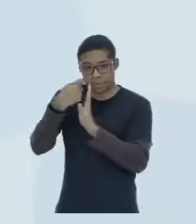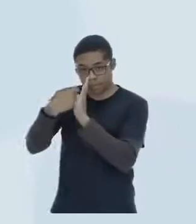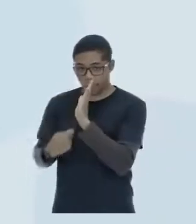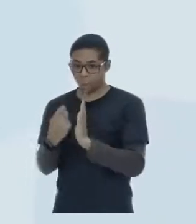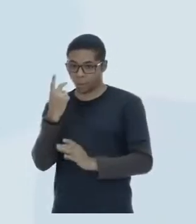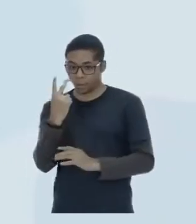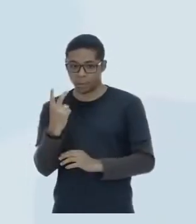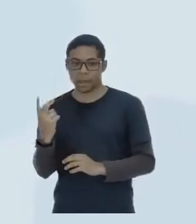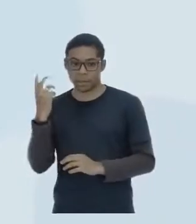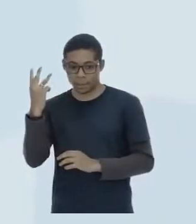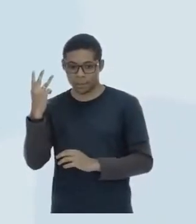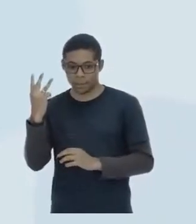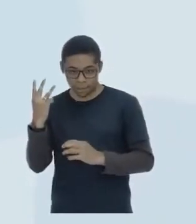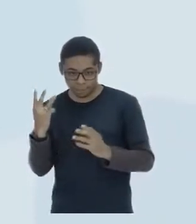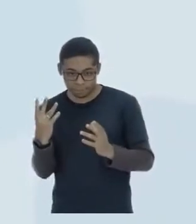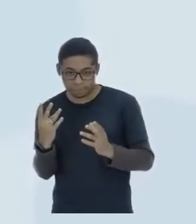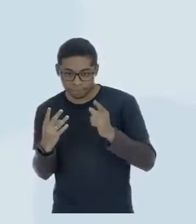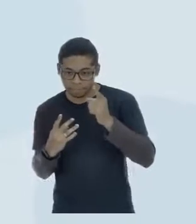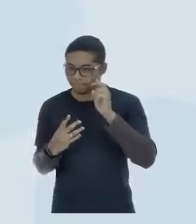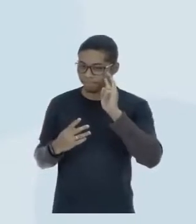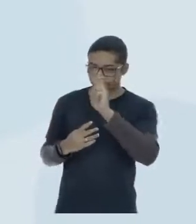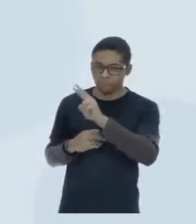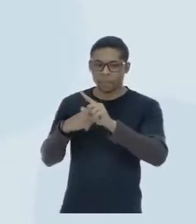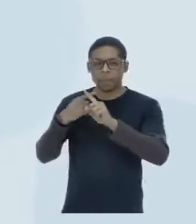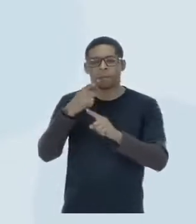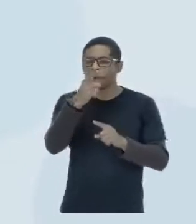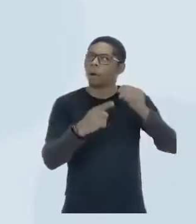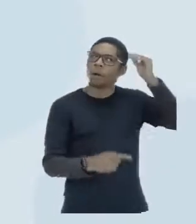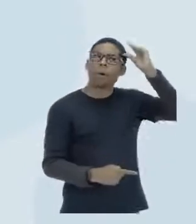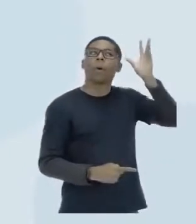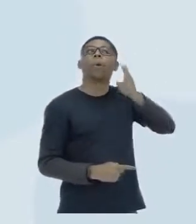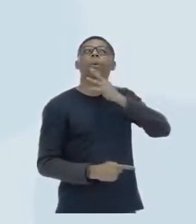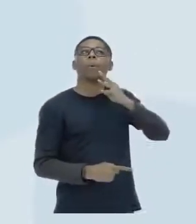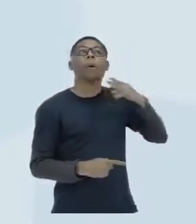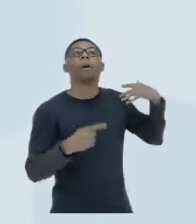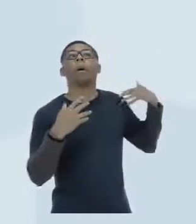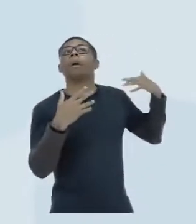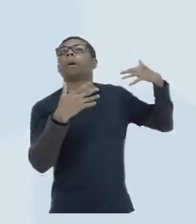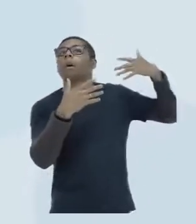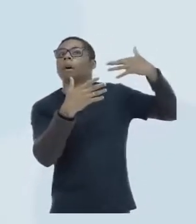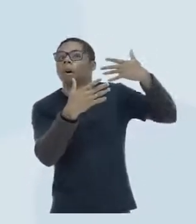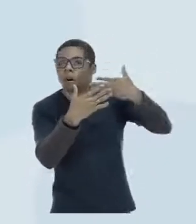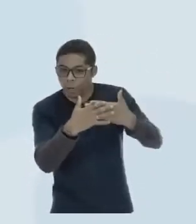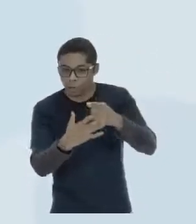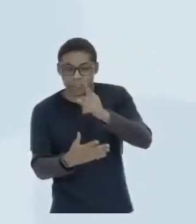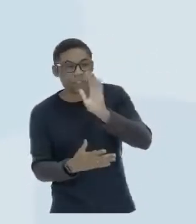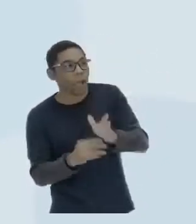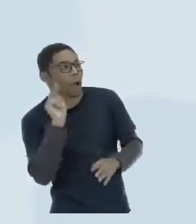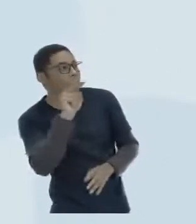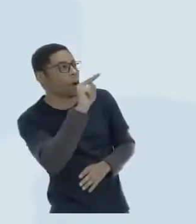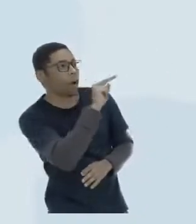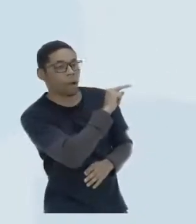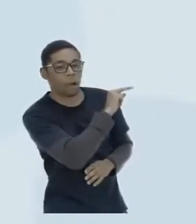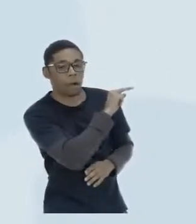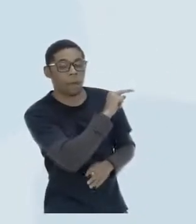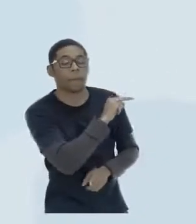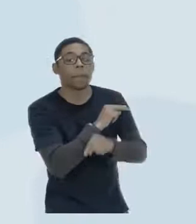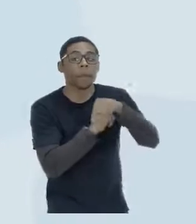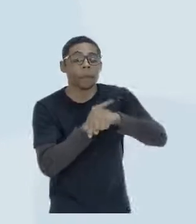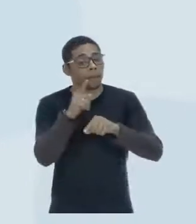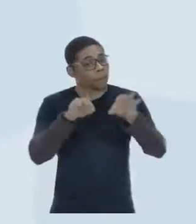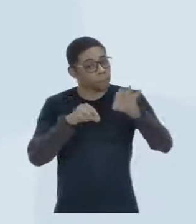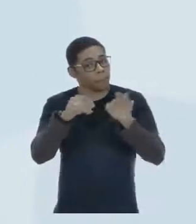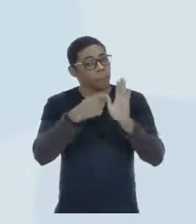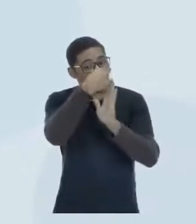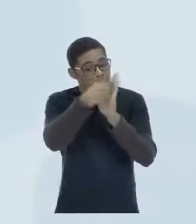3, os textos motivadores, e com base nos seus conhecimentos construídos ao longo de sua formação, redija um texto